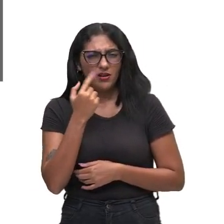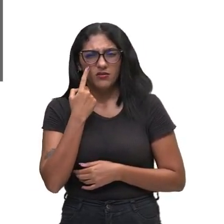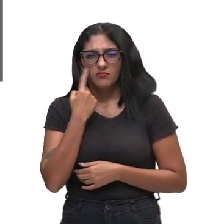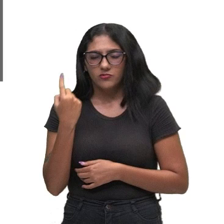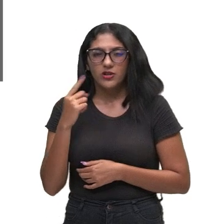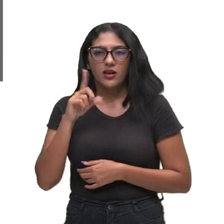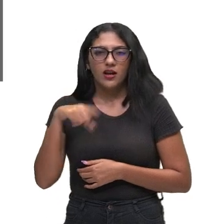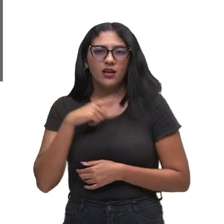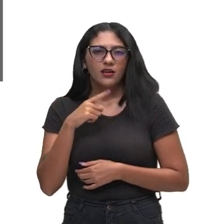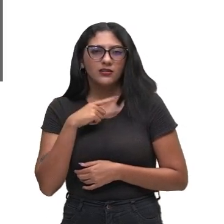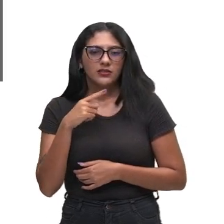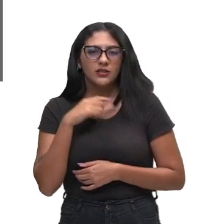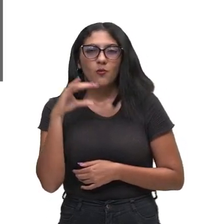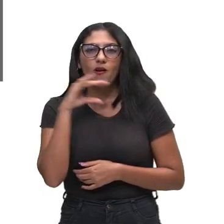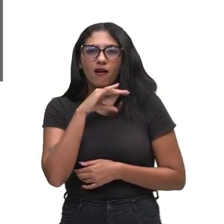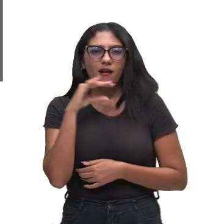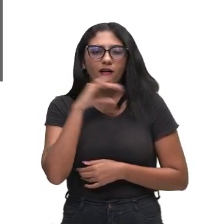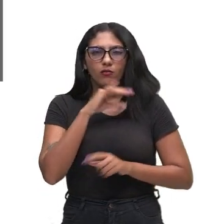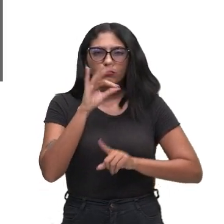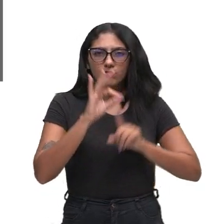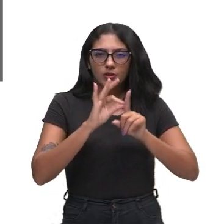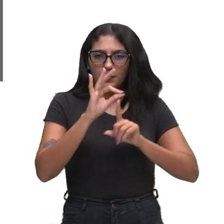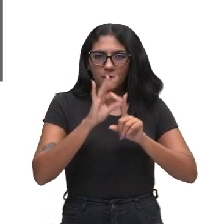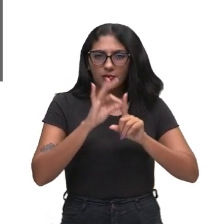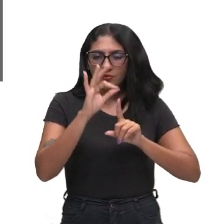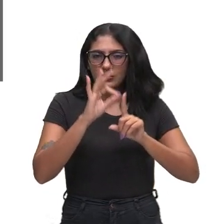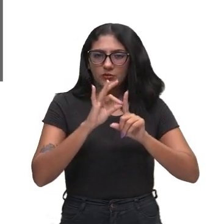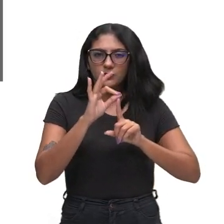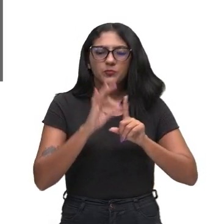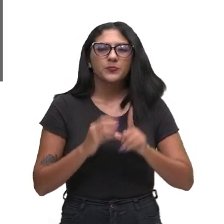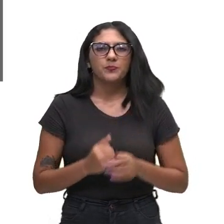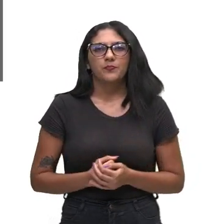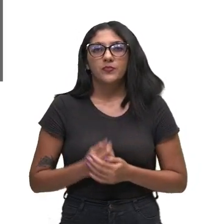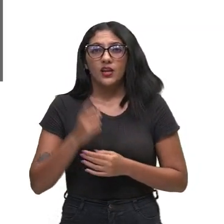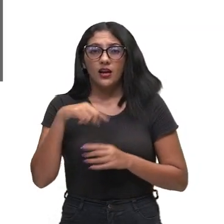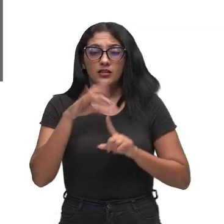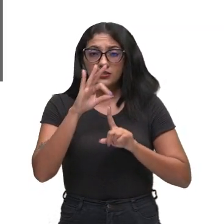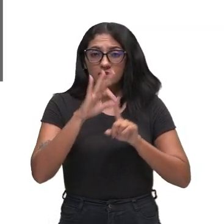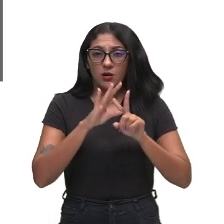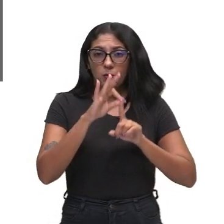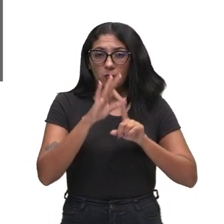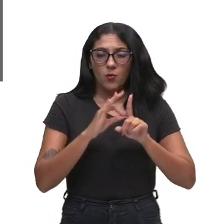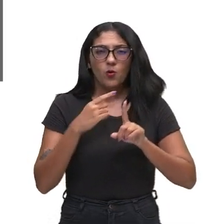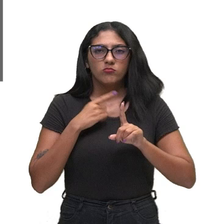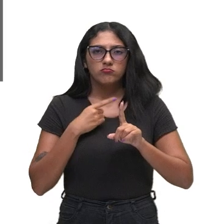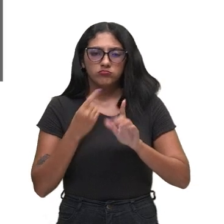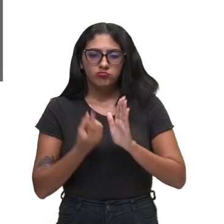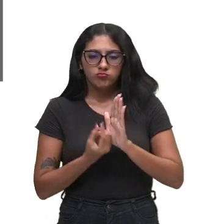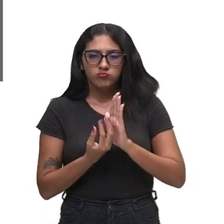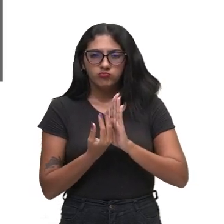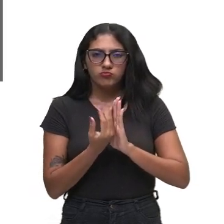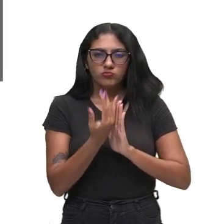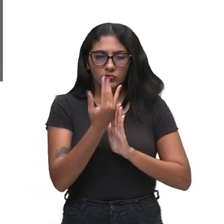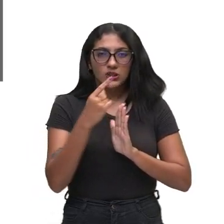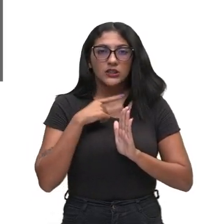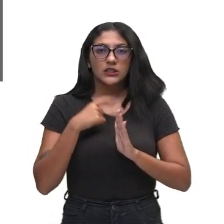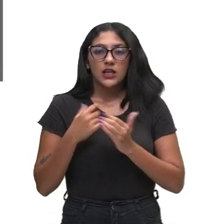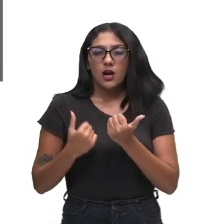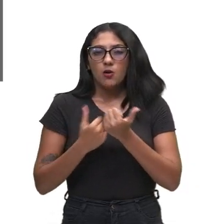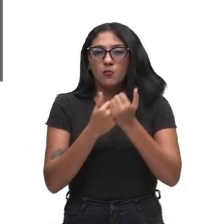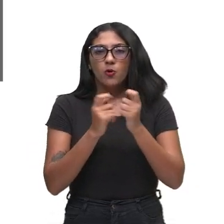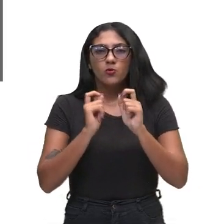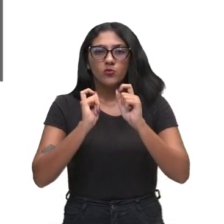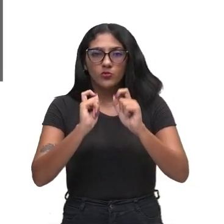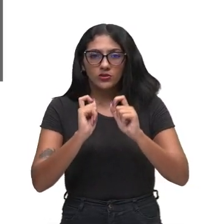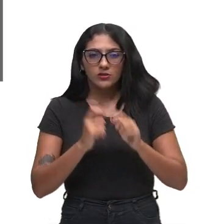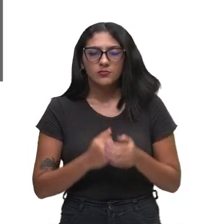do vapor. Tá? Então, esse vapor que está entrando por um dos canais, ele ajuda a movimentar a roda.